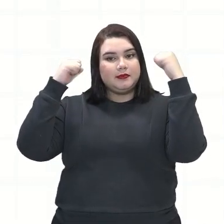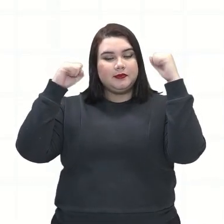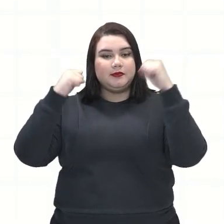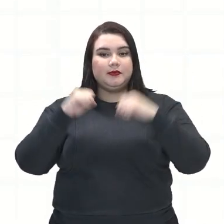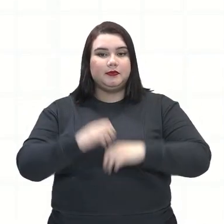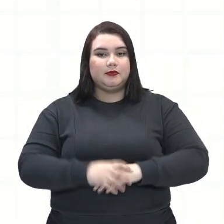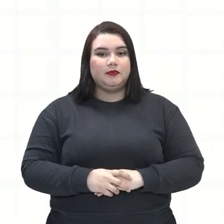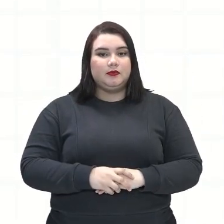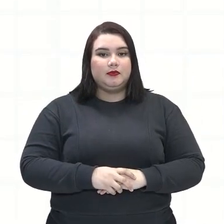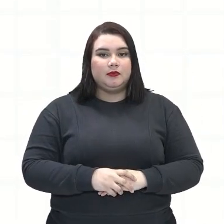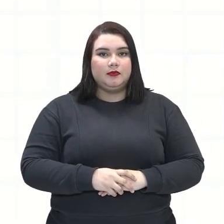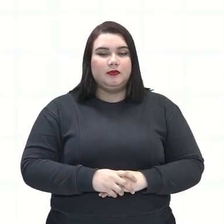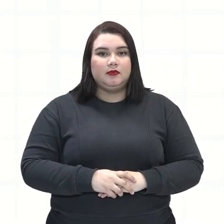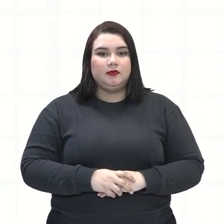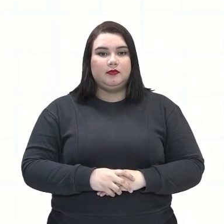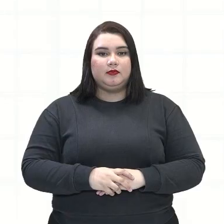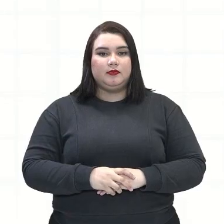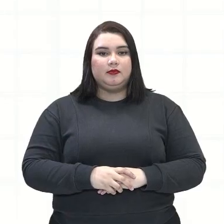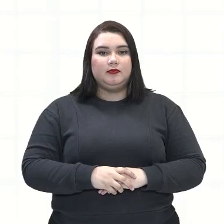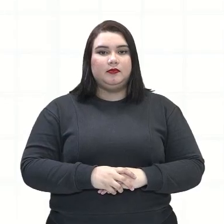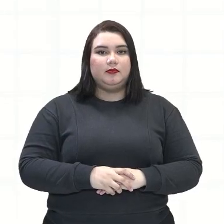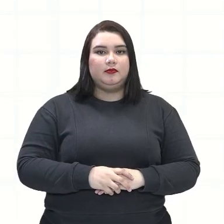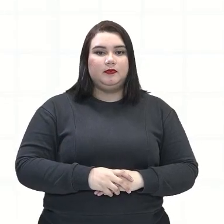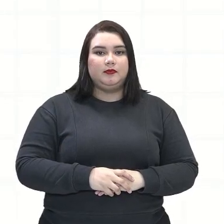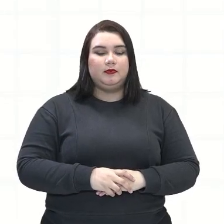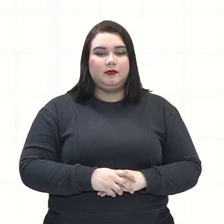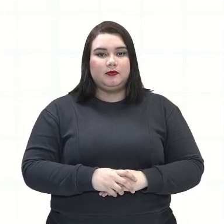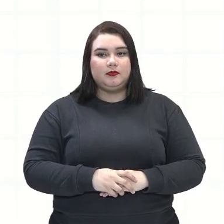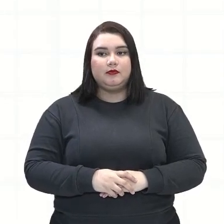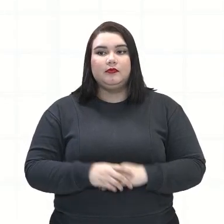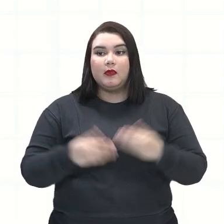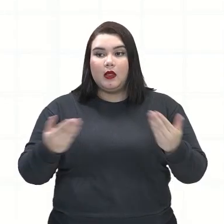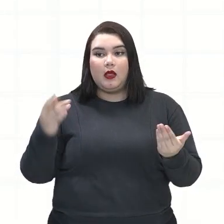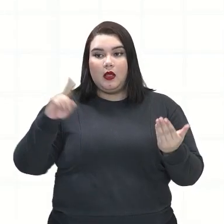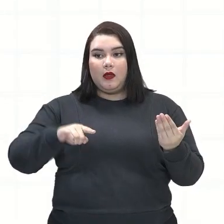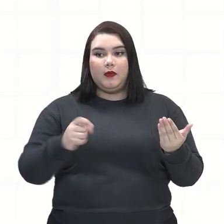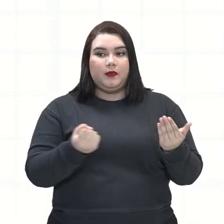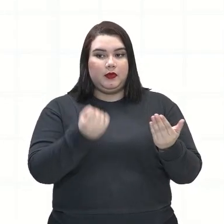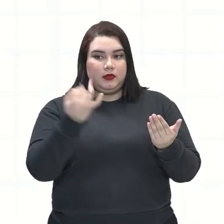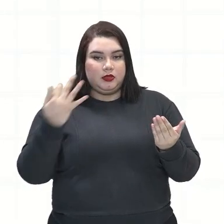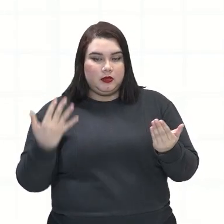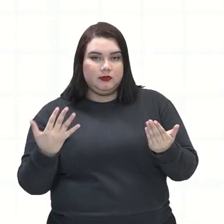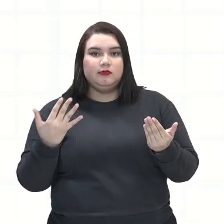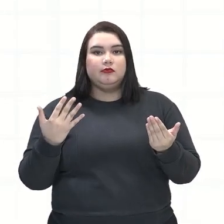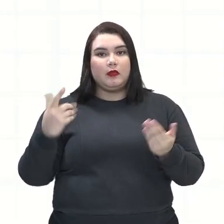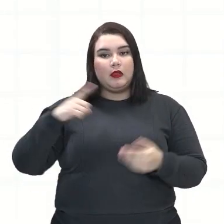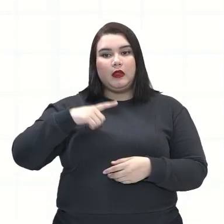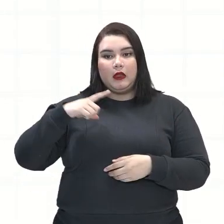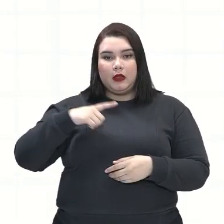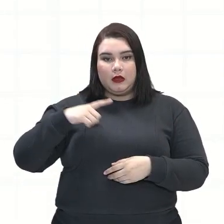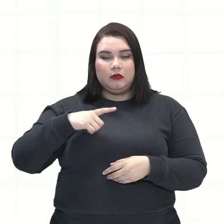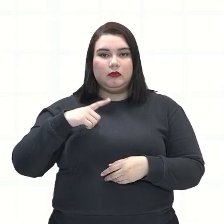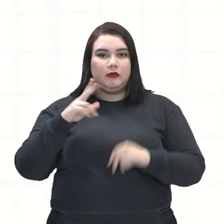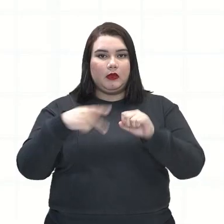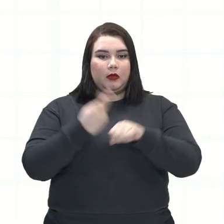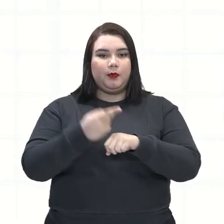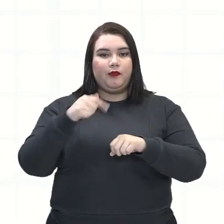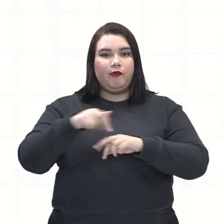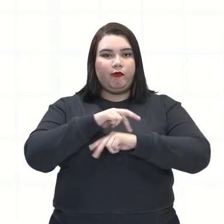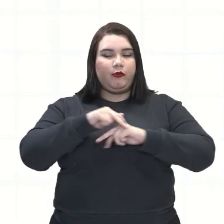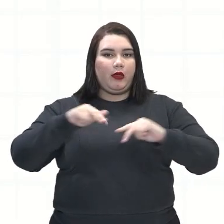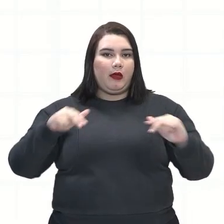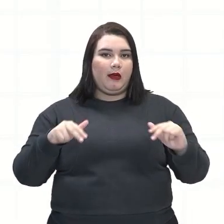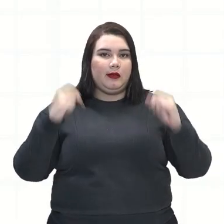After exercising. Então, essa foi a quantidade que ela tomou depois que fez todas essas